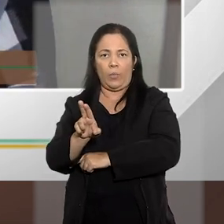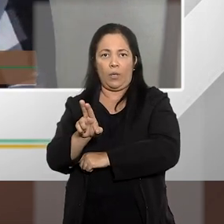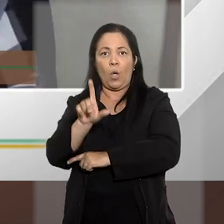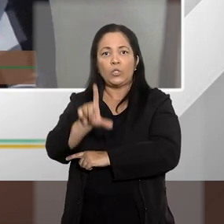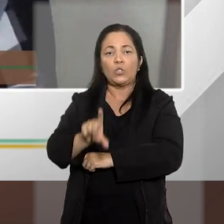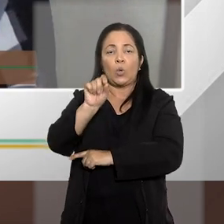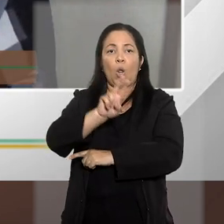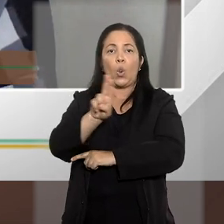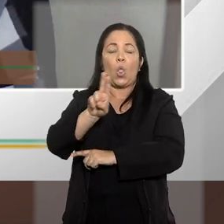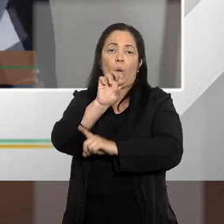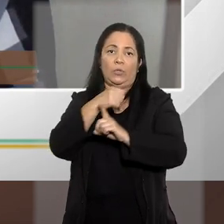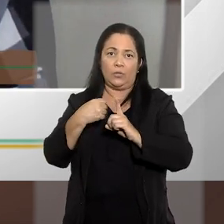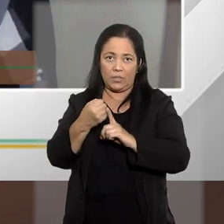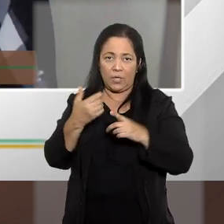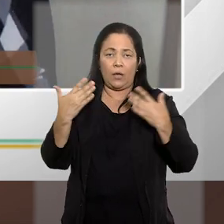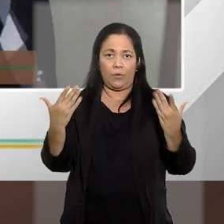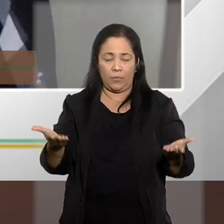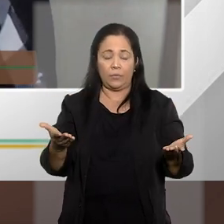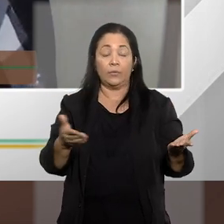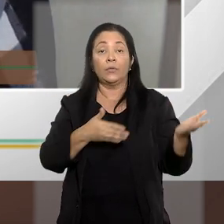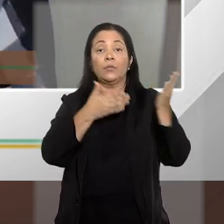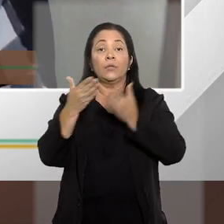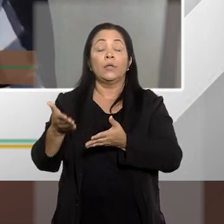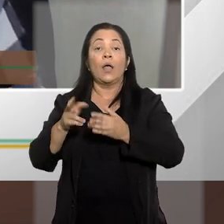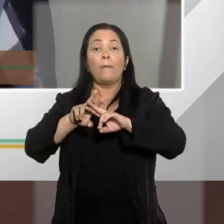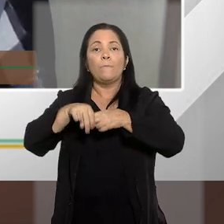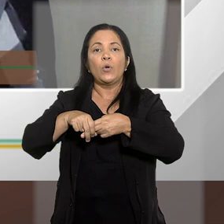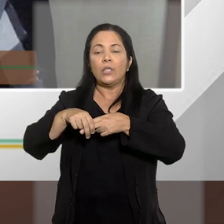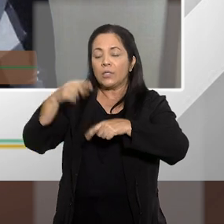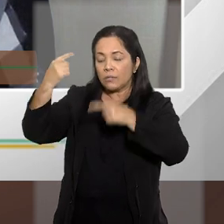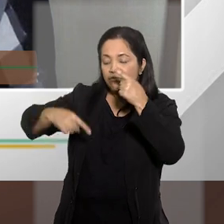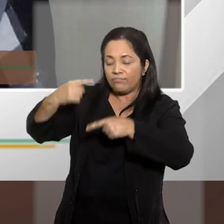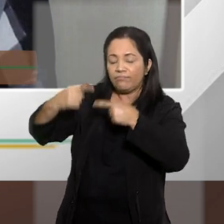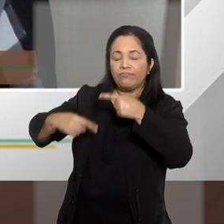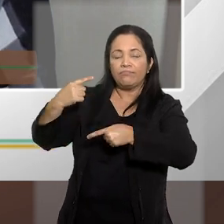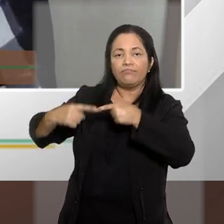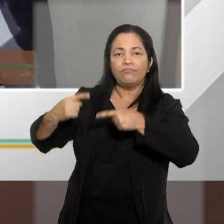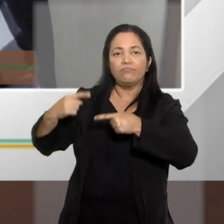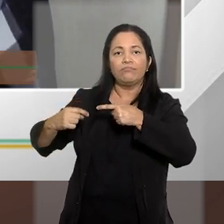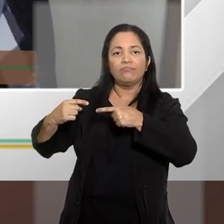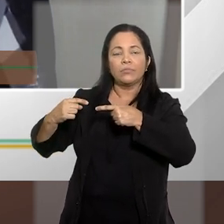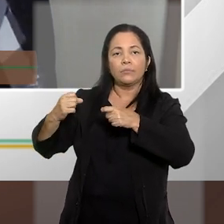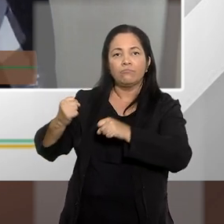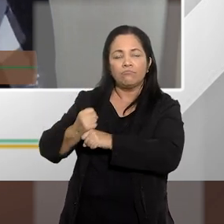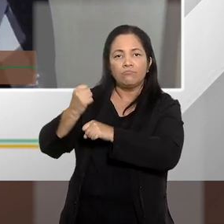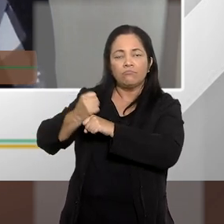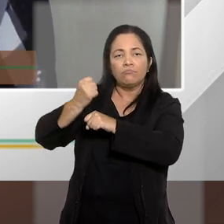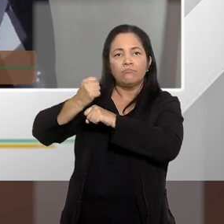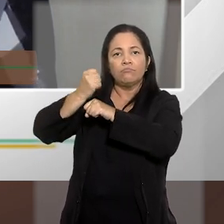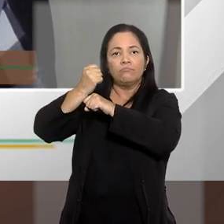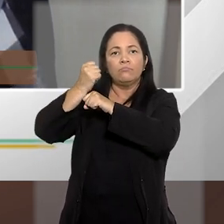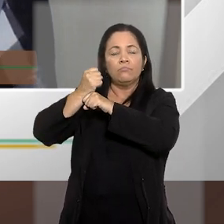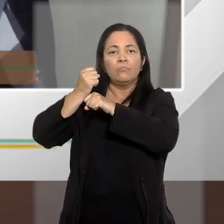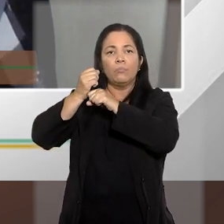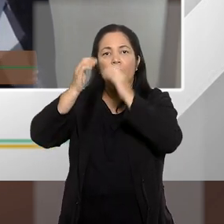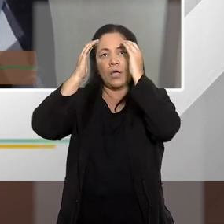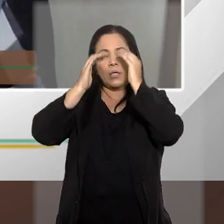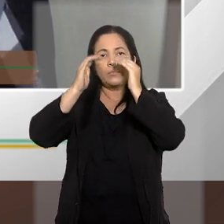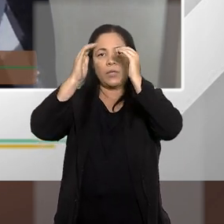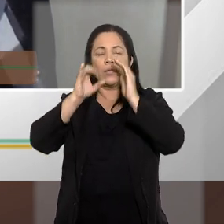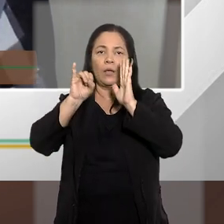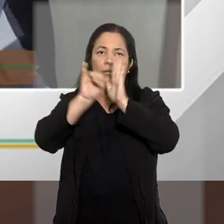outros espaços também, para essa construção e reconhecimento do indivíduo, mas a gente ainda